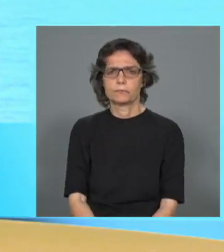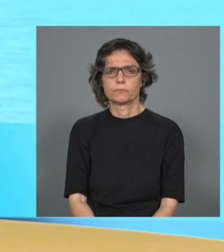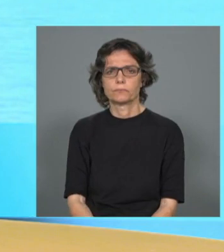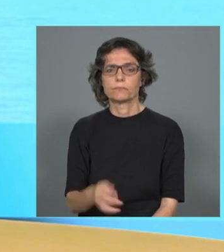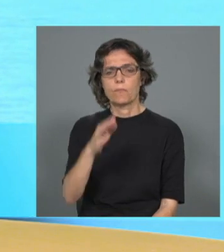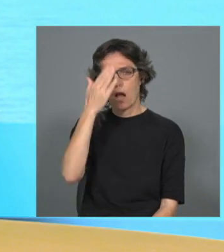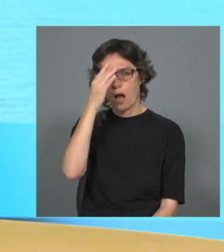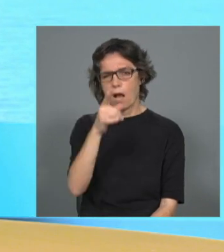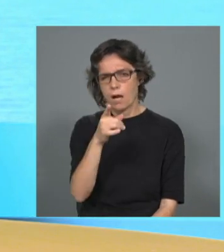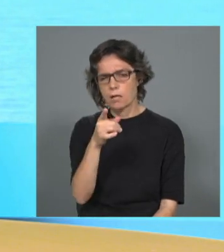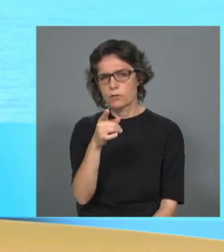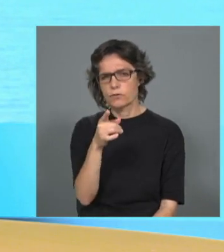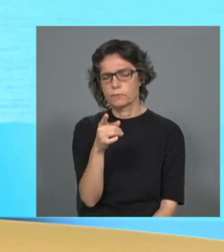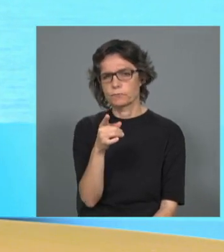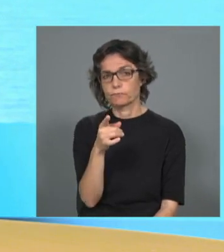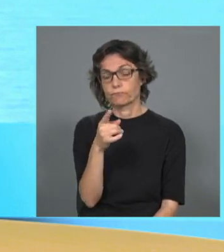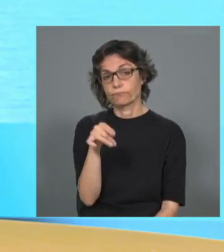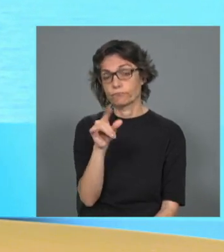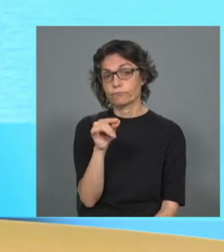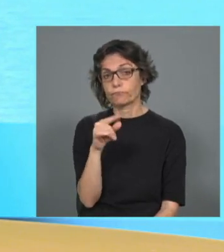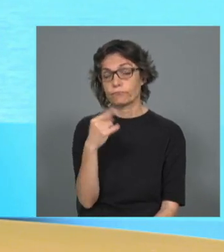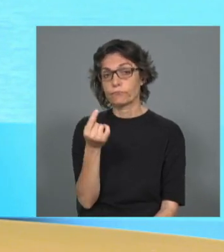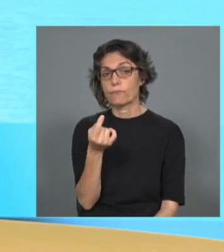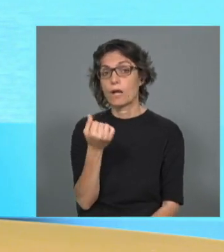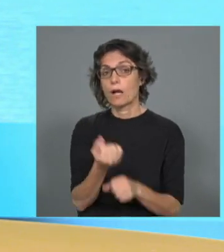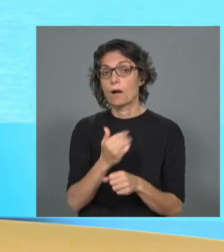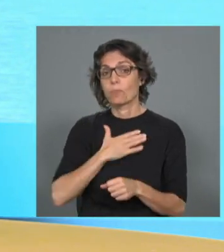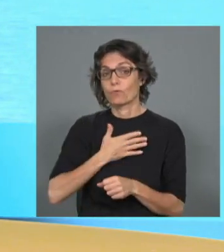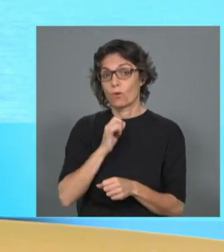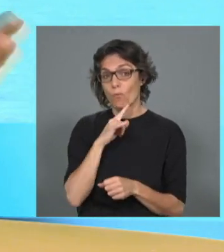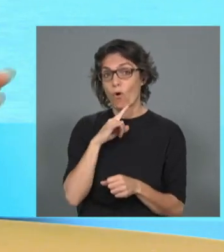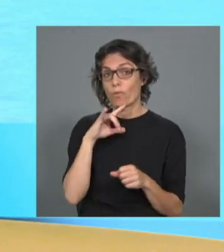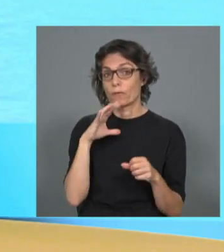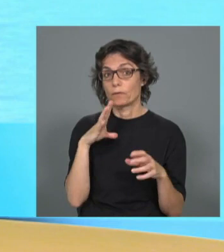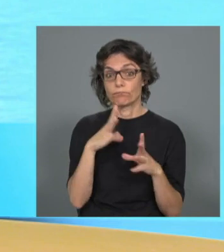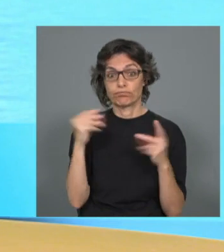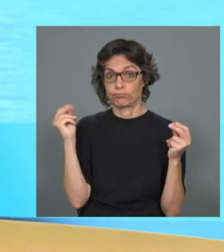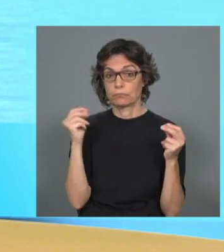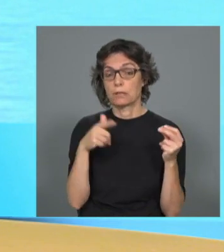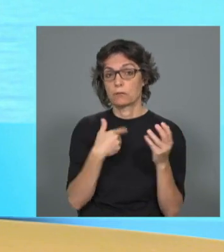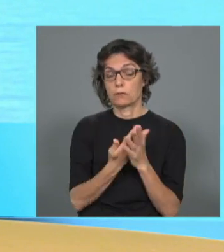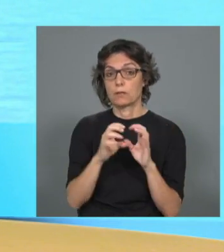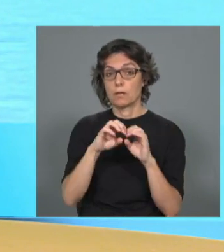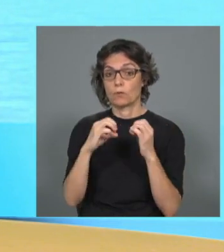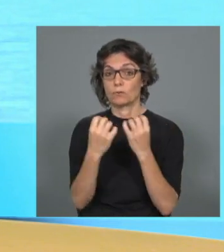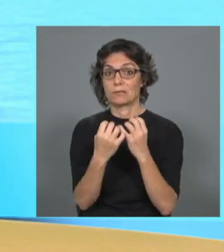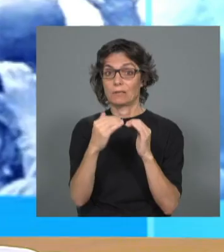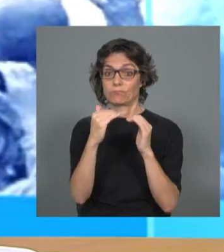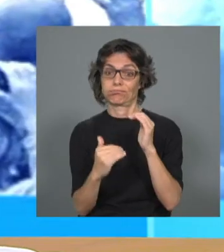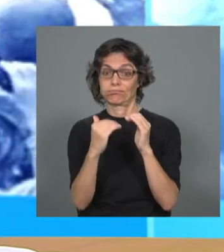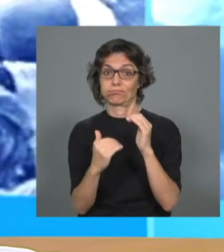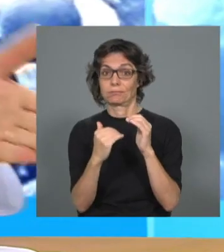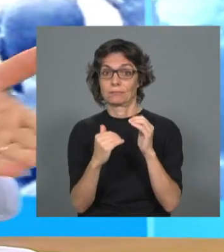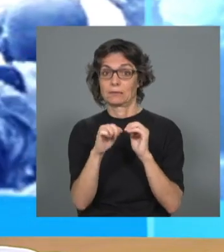acham que há, como espécies em vias de extinção, também profissões que podem estar em vias de extinção e que provocariam o desequilíbrio social? Digamos,